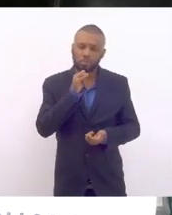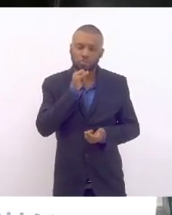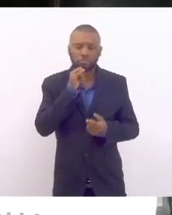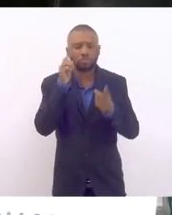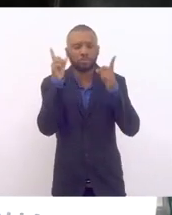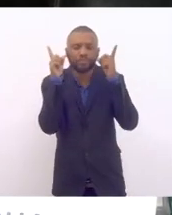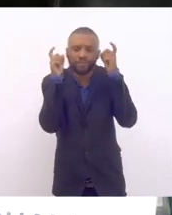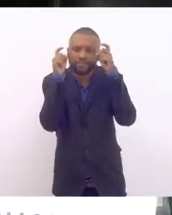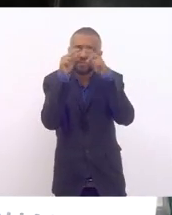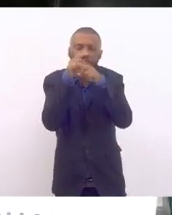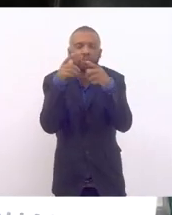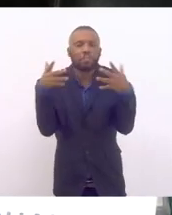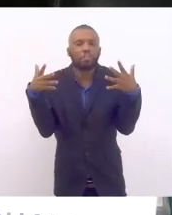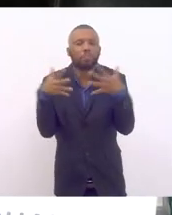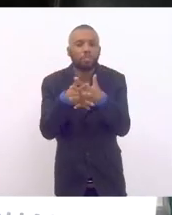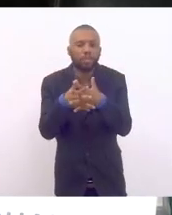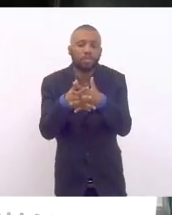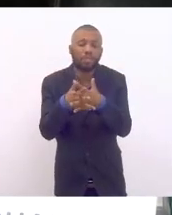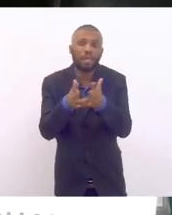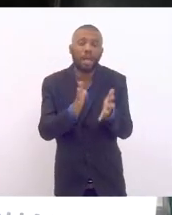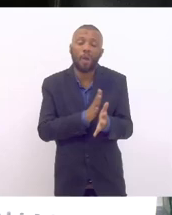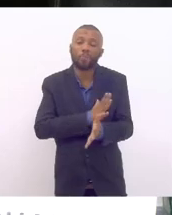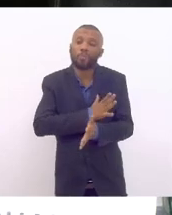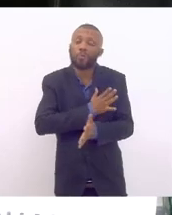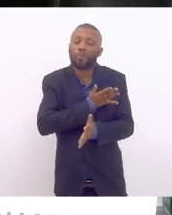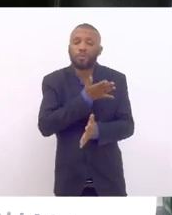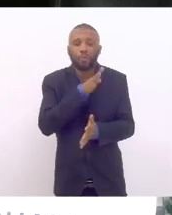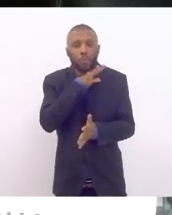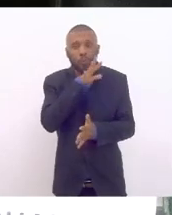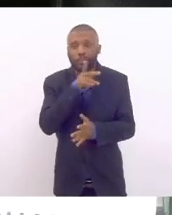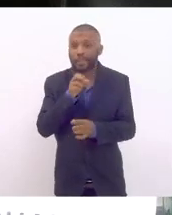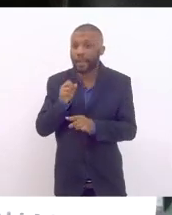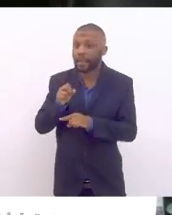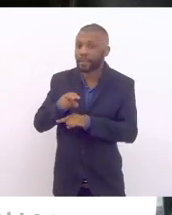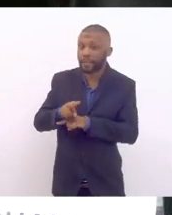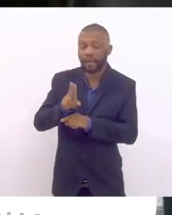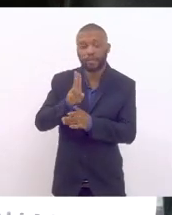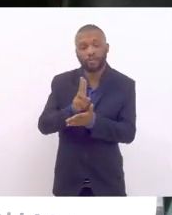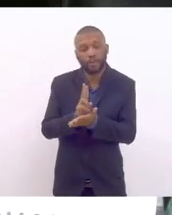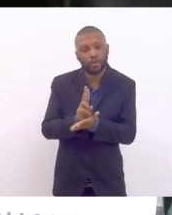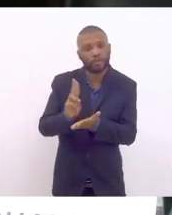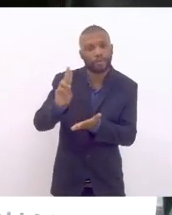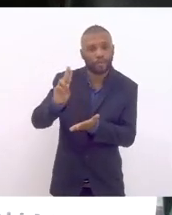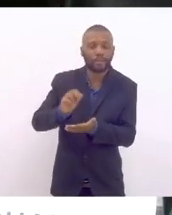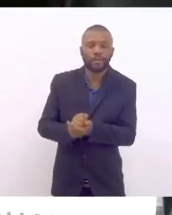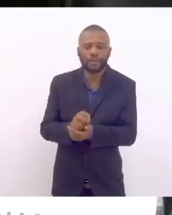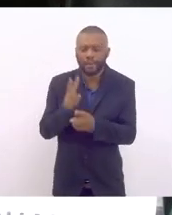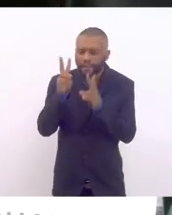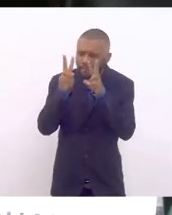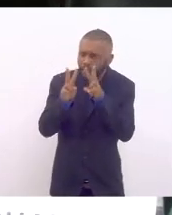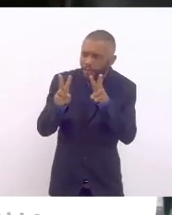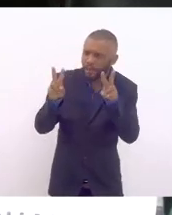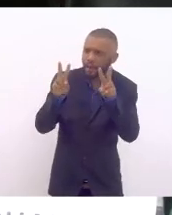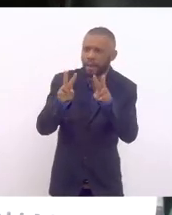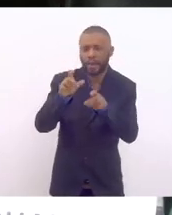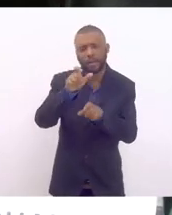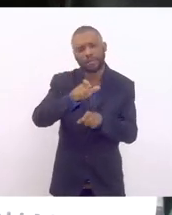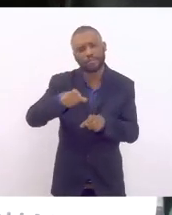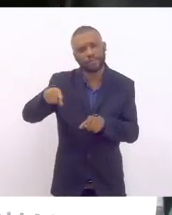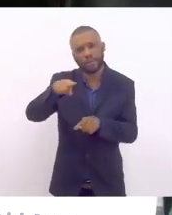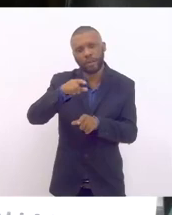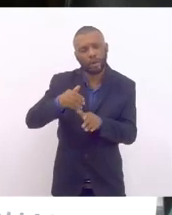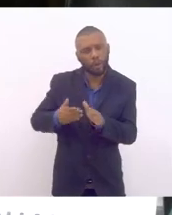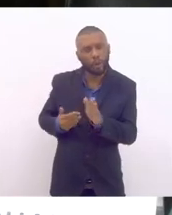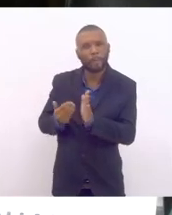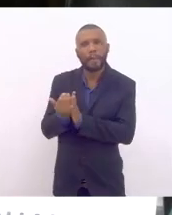difícil é é muito ruim você entrar numa universidade e ver que as pessoas daquela Universidade